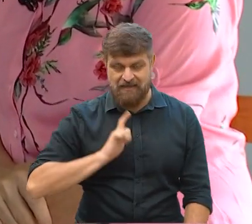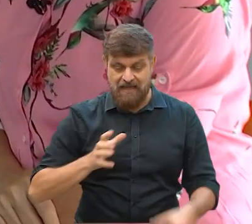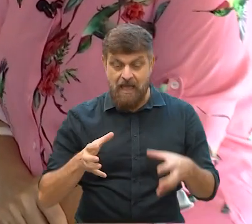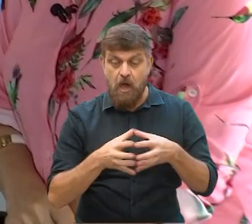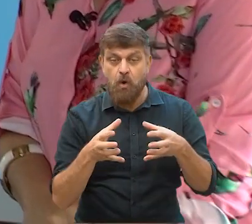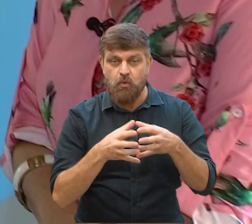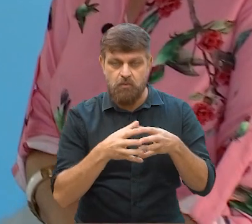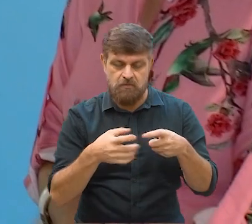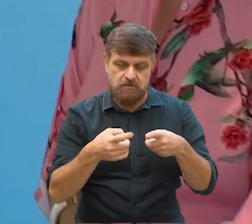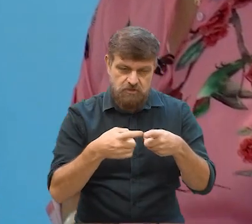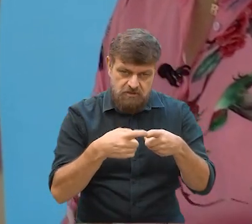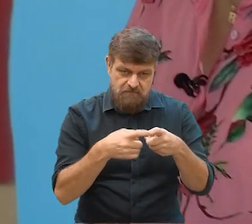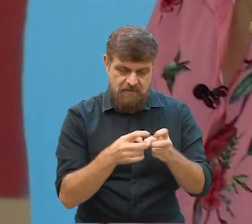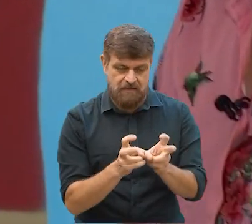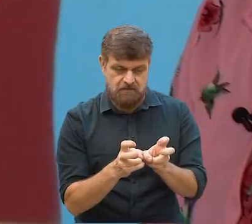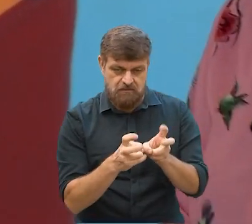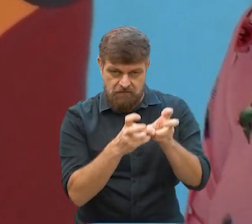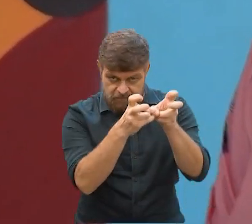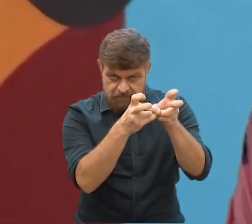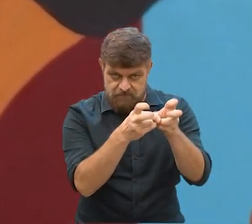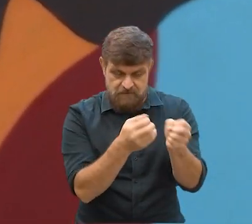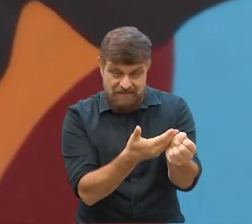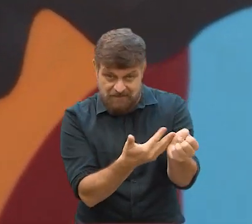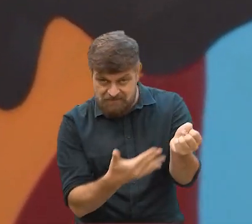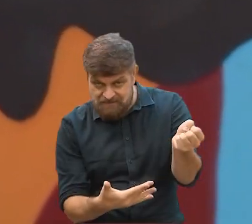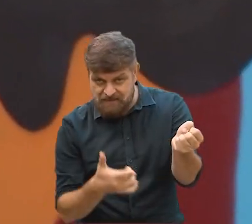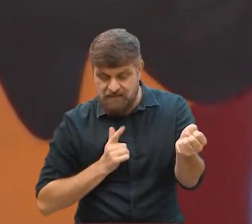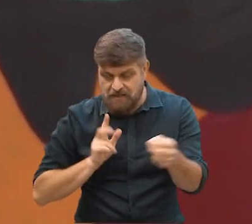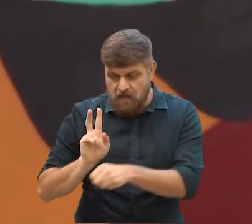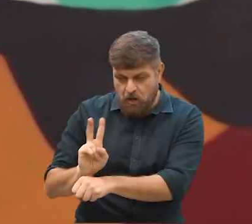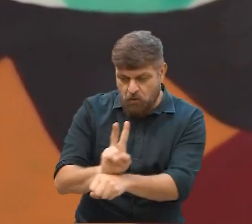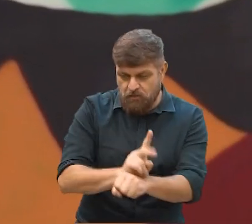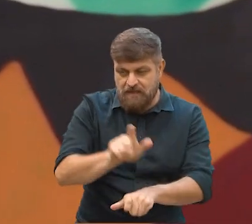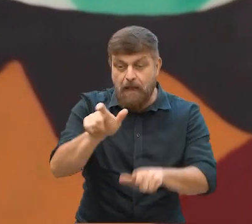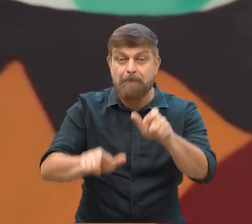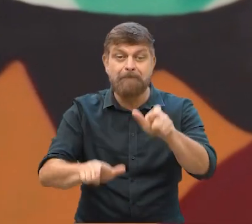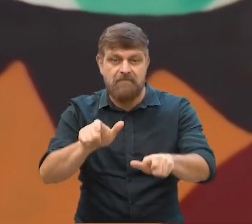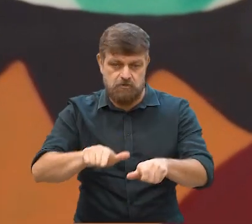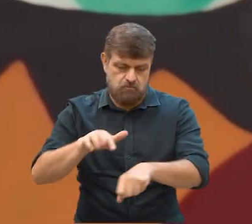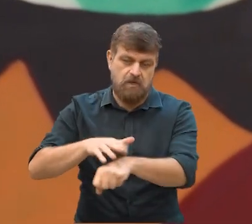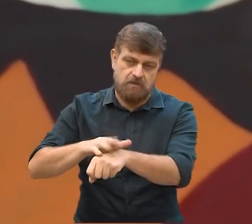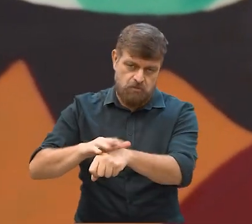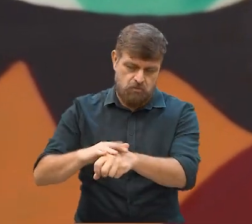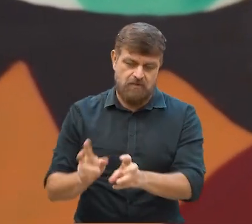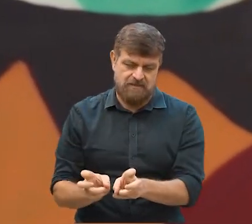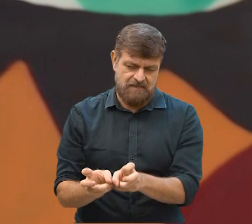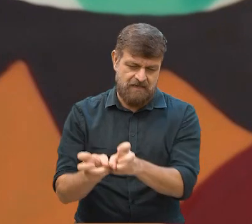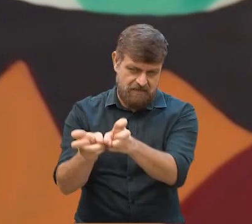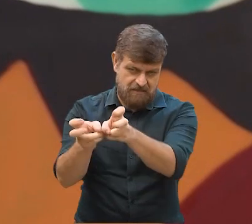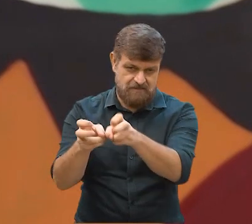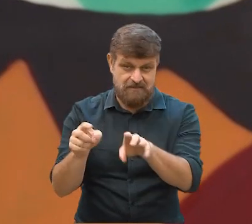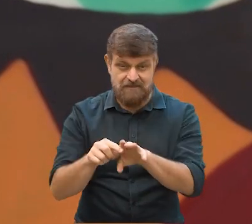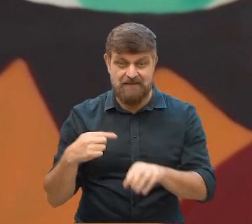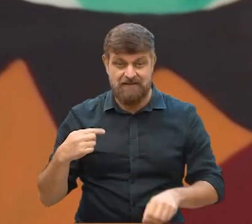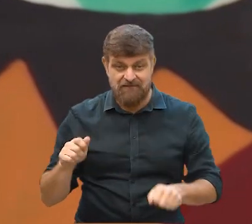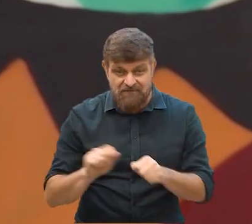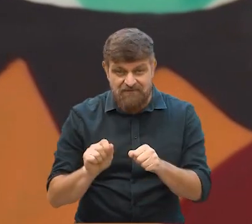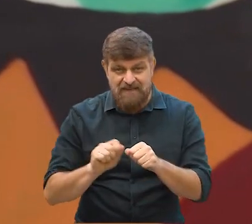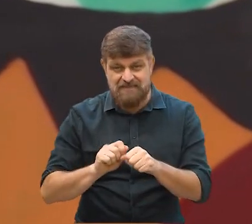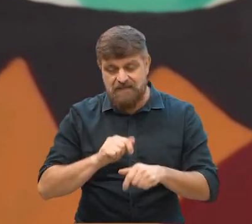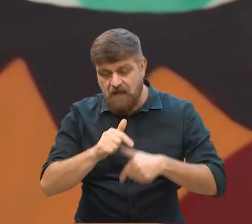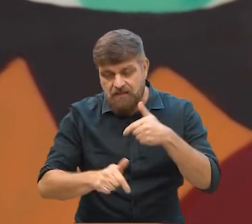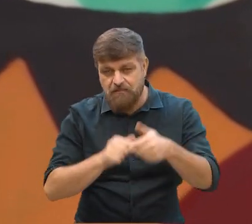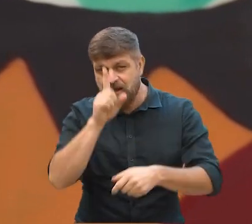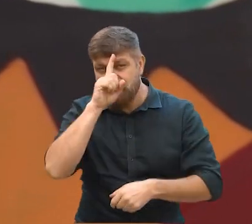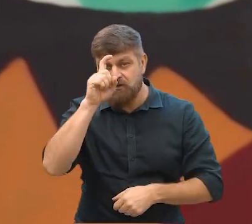e hematologistas, que são médicos que cuidam de pacientes com câncer e que prestam serviços em